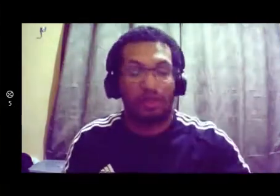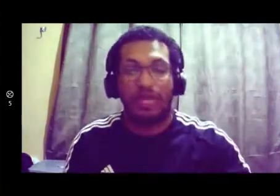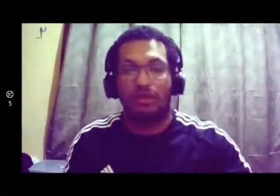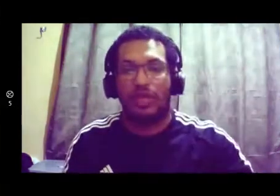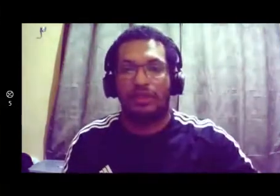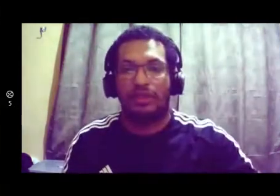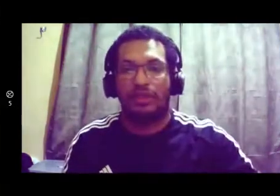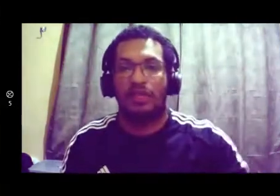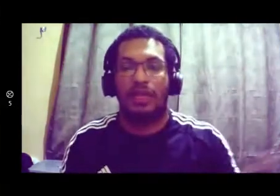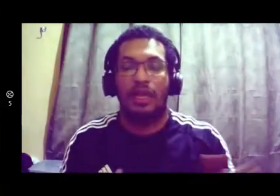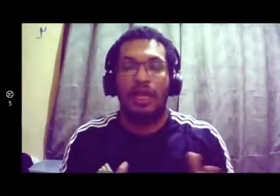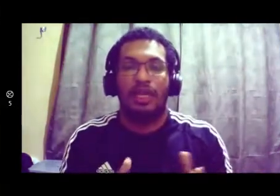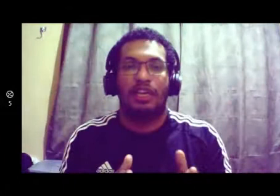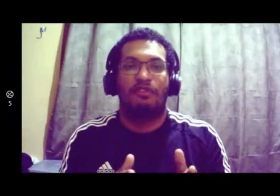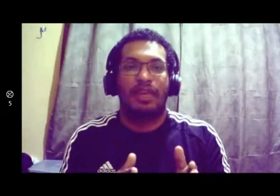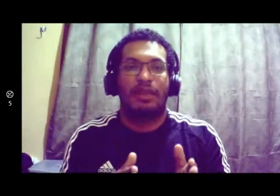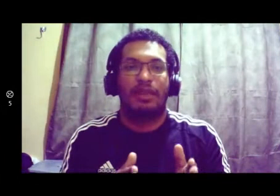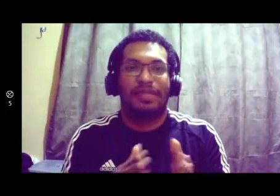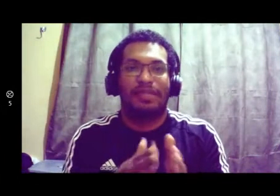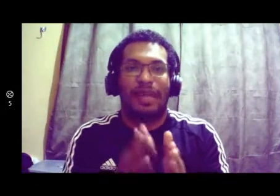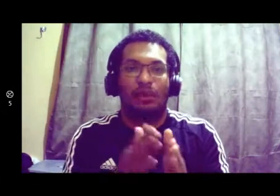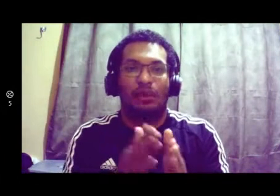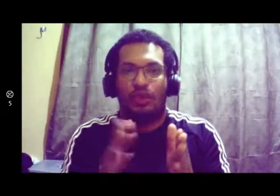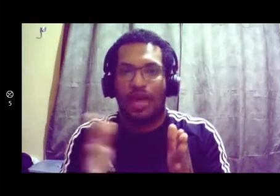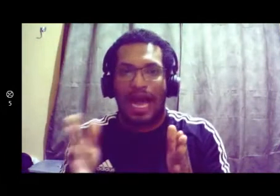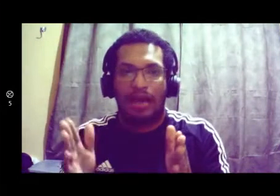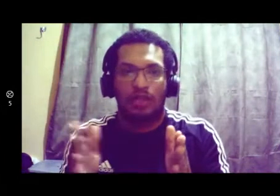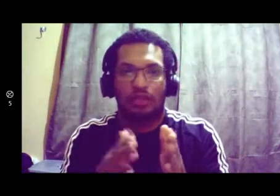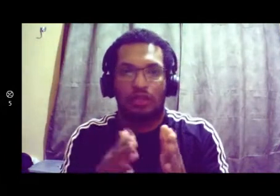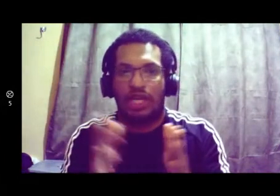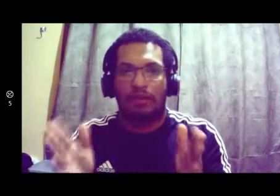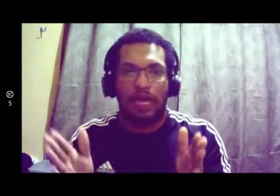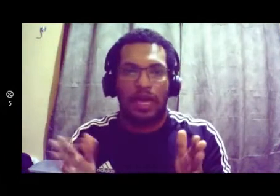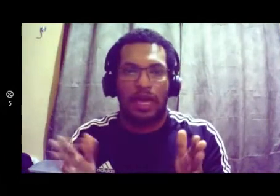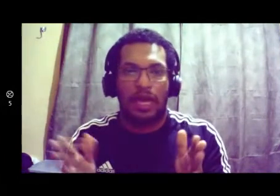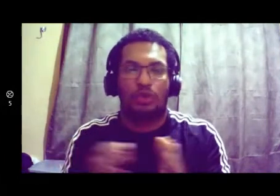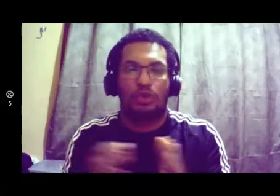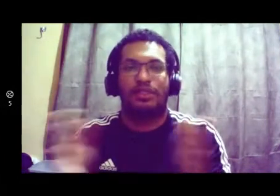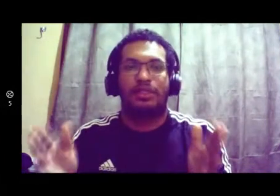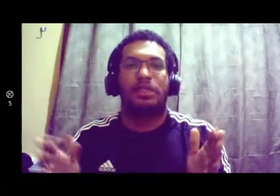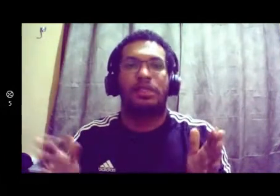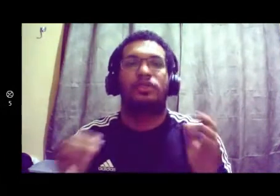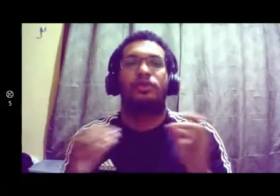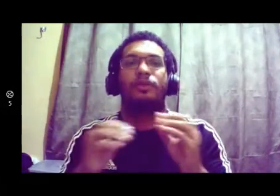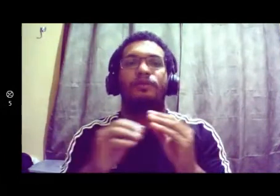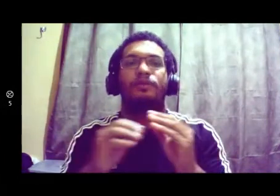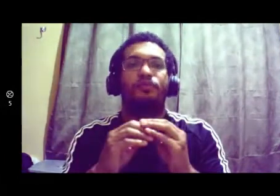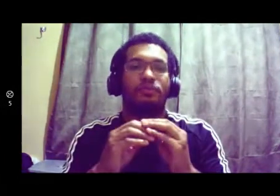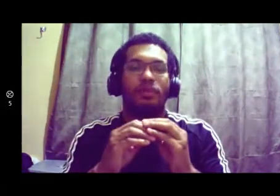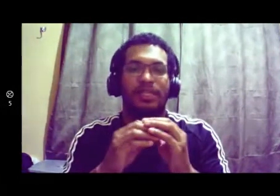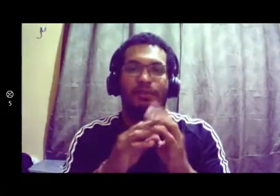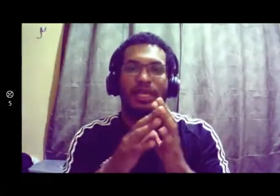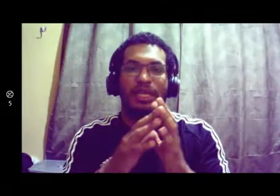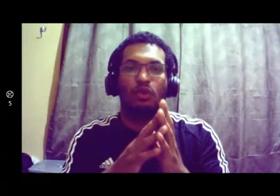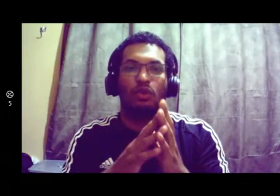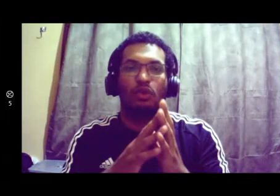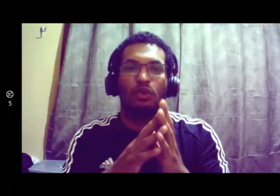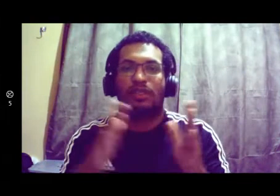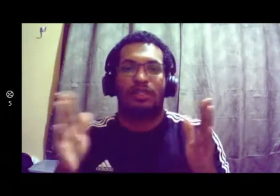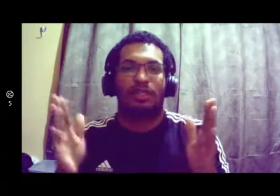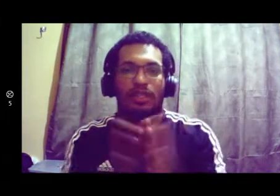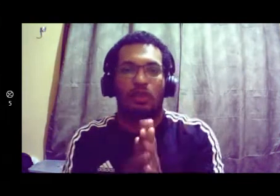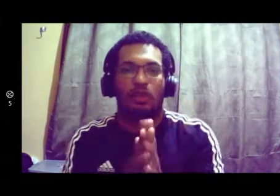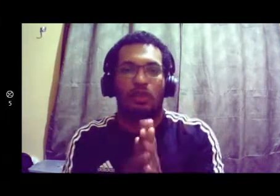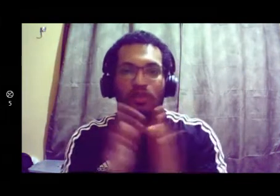O pessoal da educação física, que vai passar os horários de um treinamento, de um exercício, explicar os